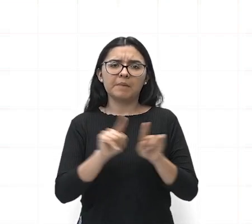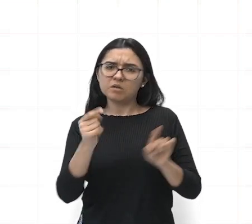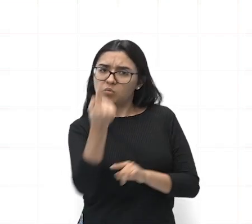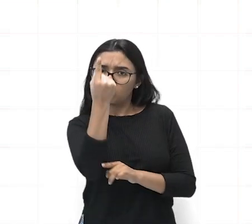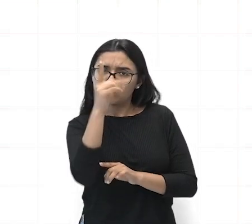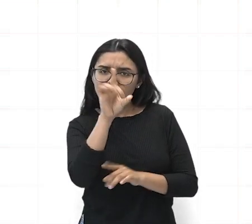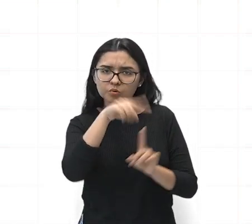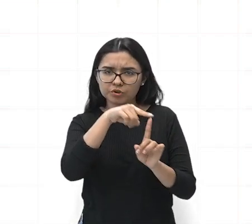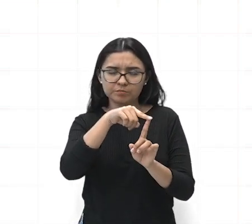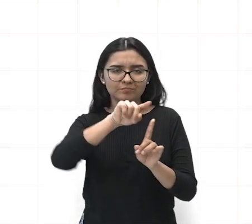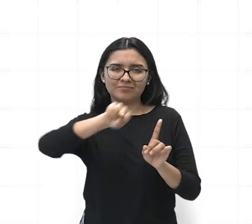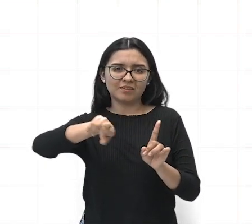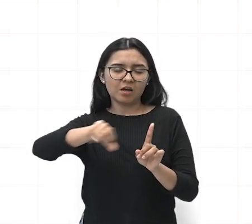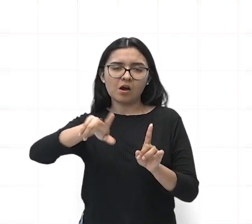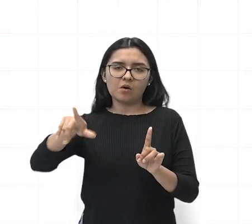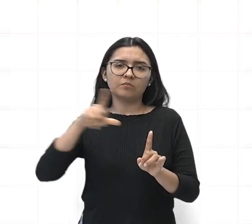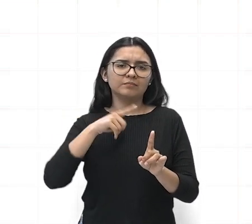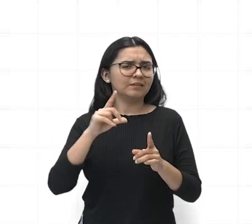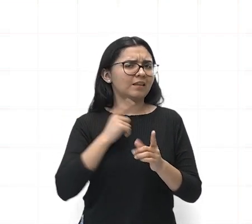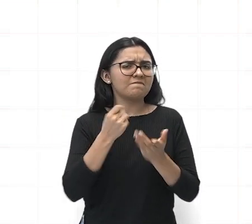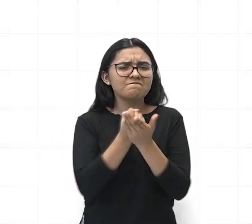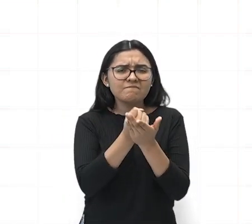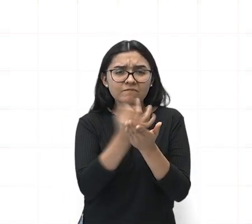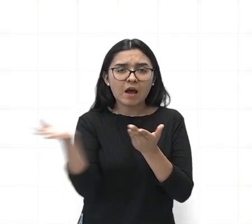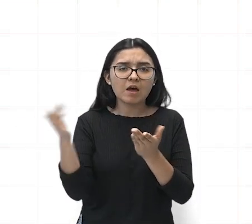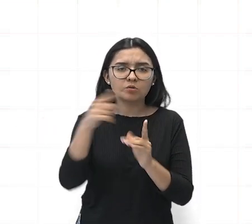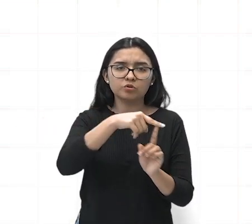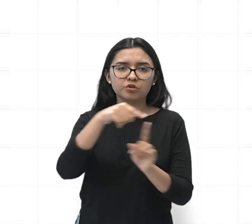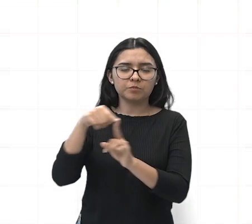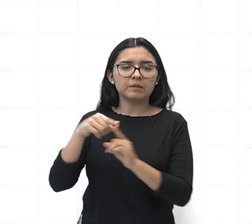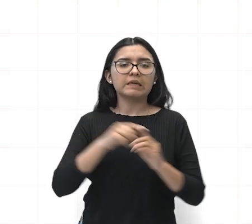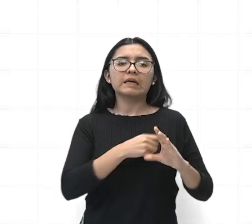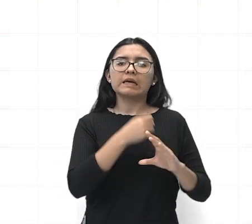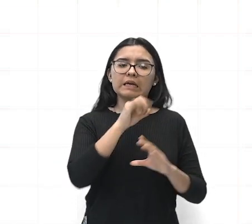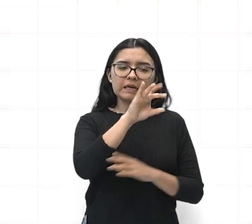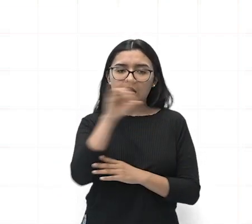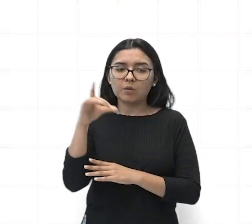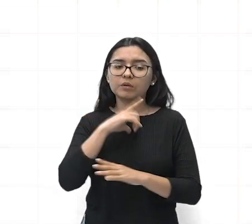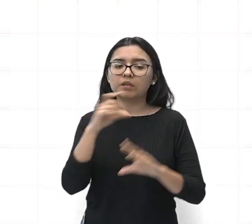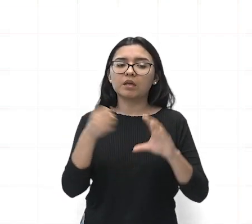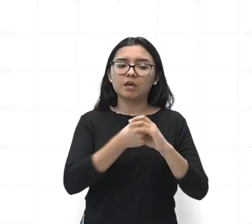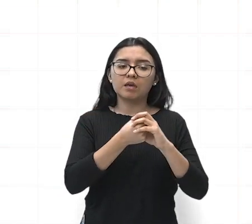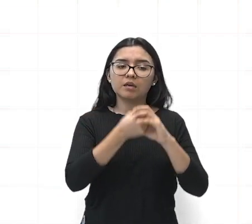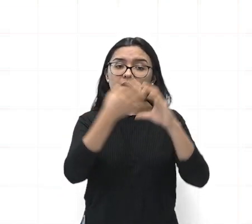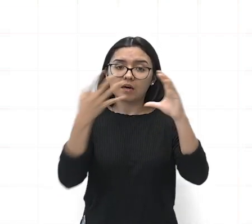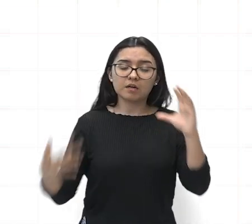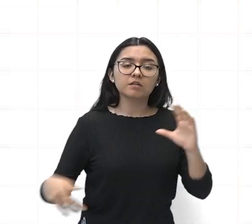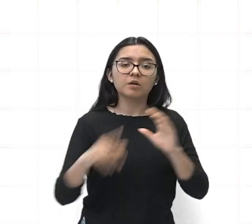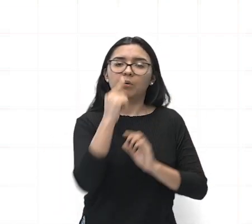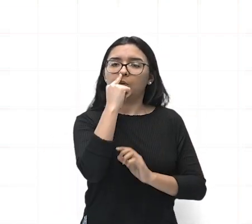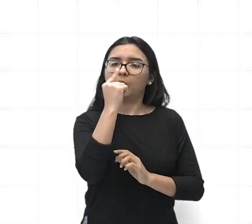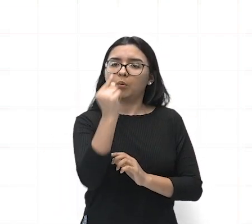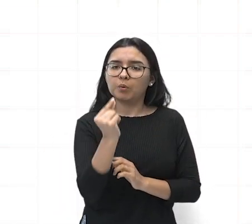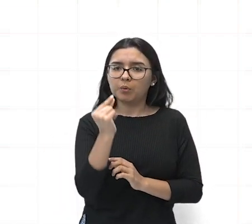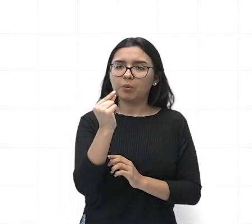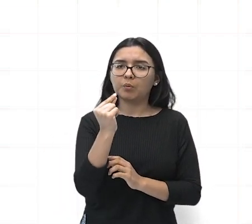pássaro. Cada ave acaba tendo as suas características, um bico mais longo, um bico